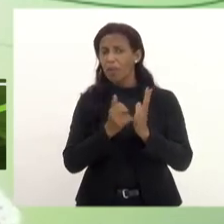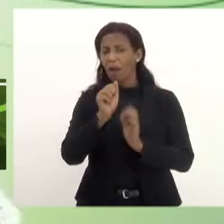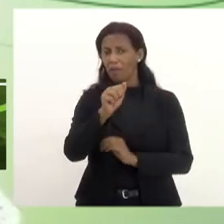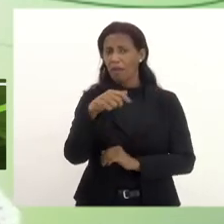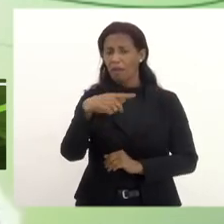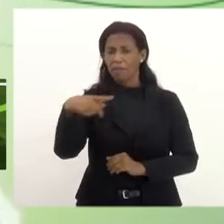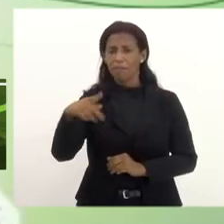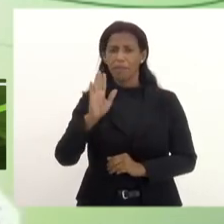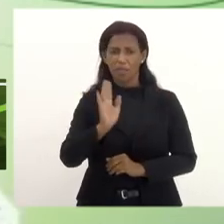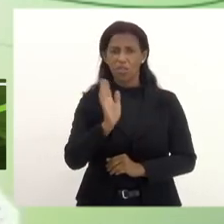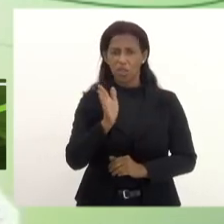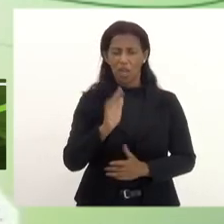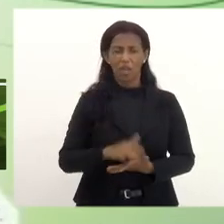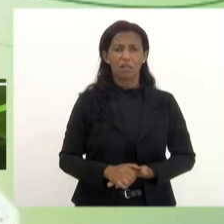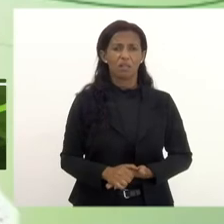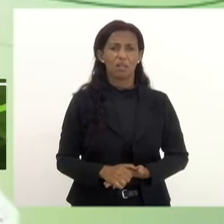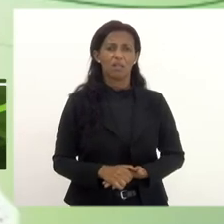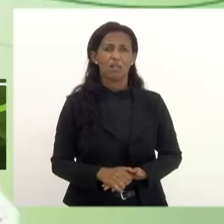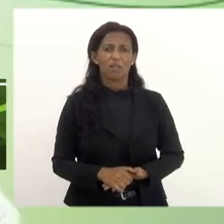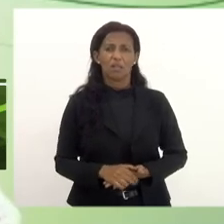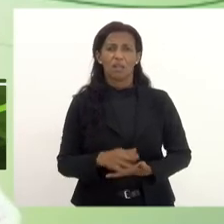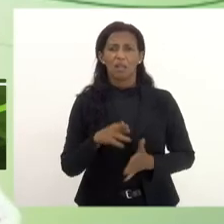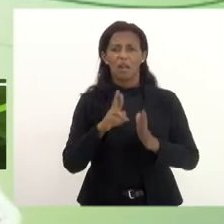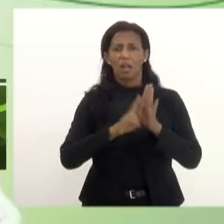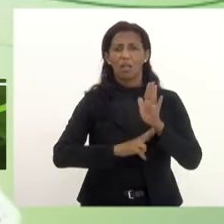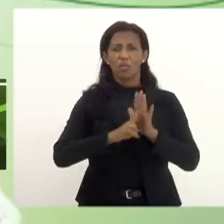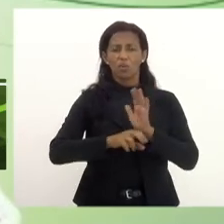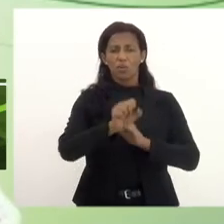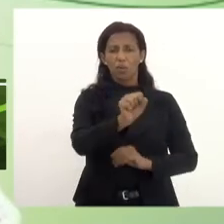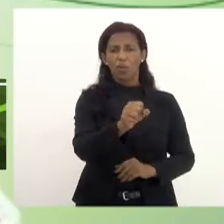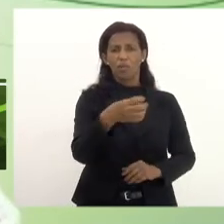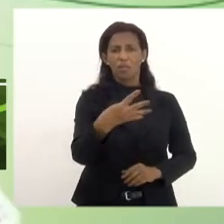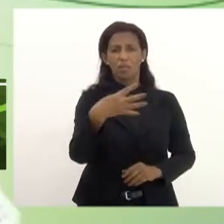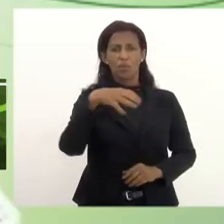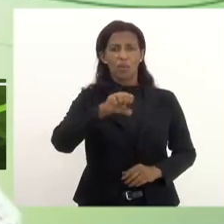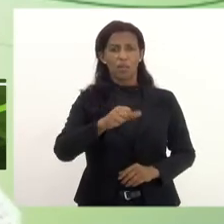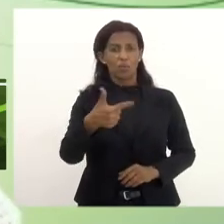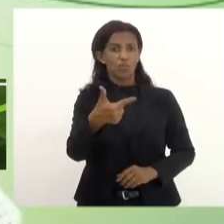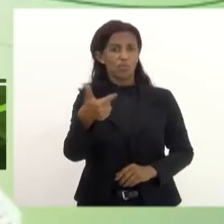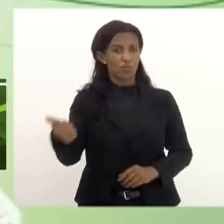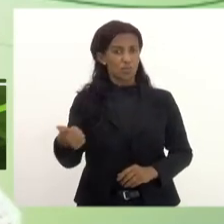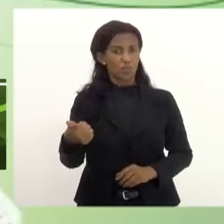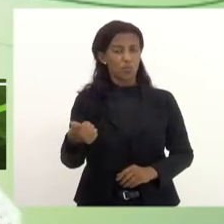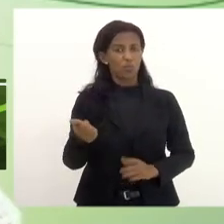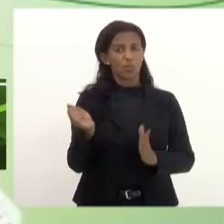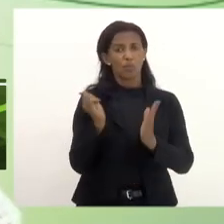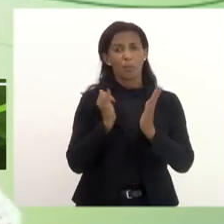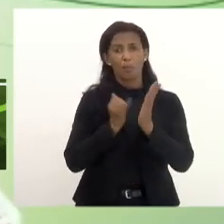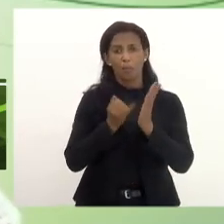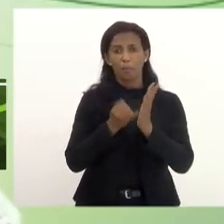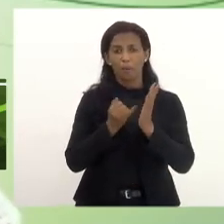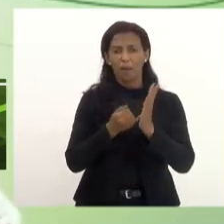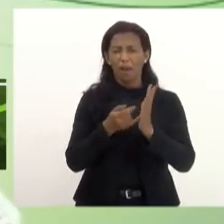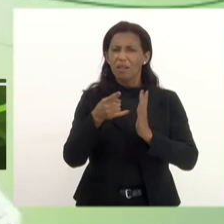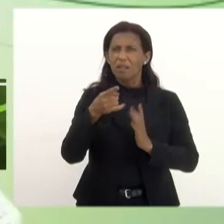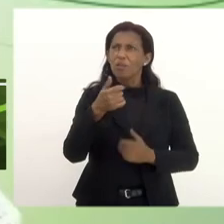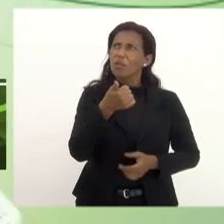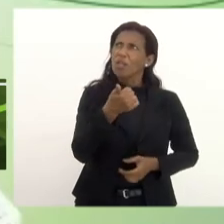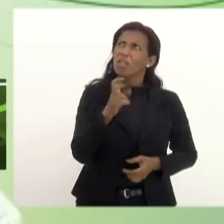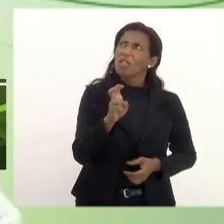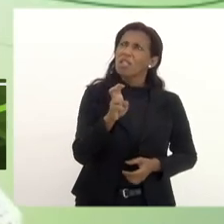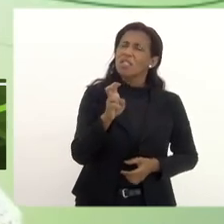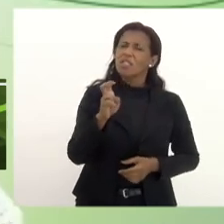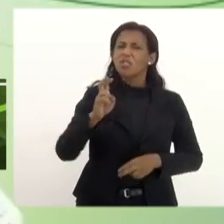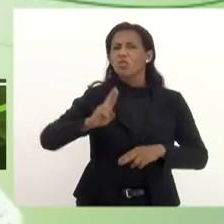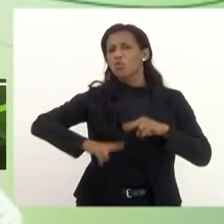permite a aceleração dos TACs, a resolução 848 de 2021, Ela foi publicada, em, se não me engano, em 15 de